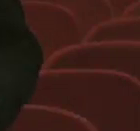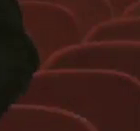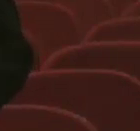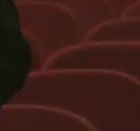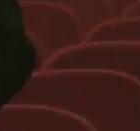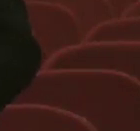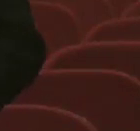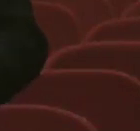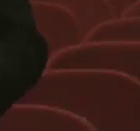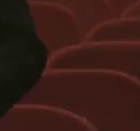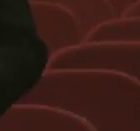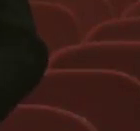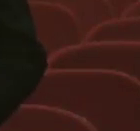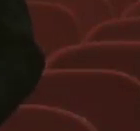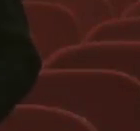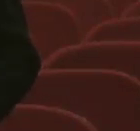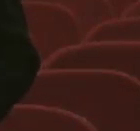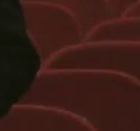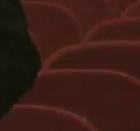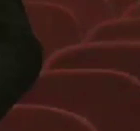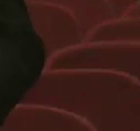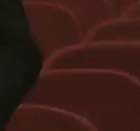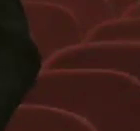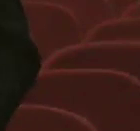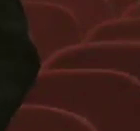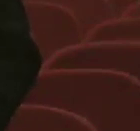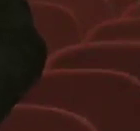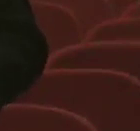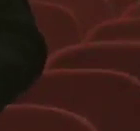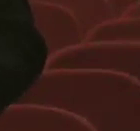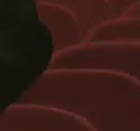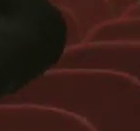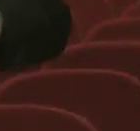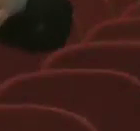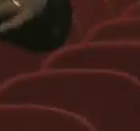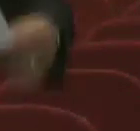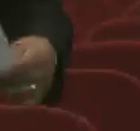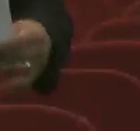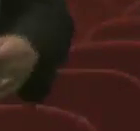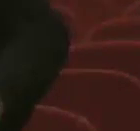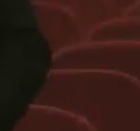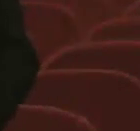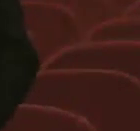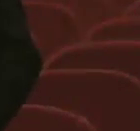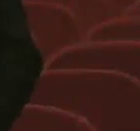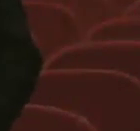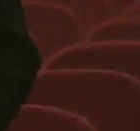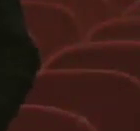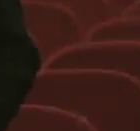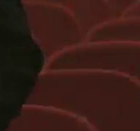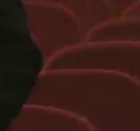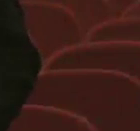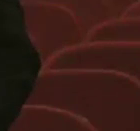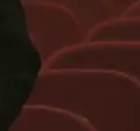saiu da Câmara, a cadeira ali na mesa diretora vai ficar vazia nessa sessão E na próxima sessão ordinária,